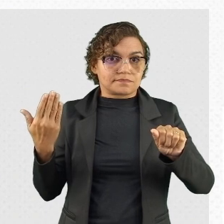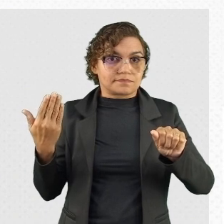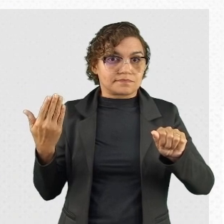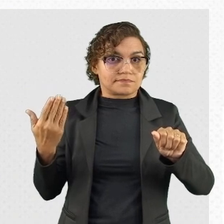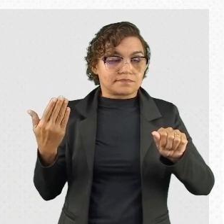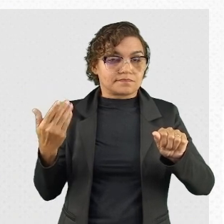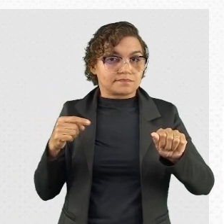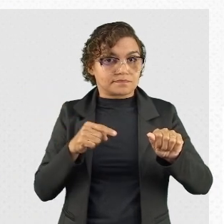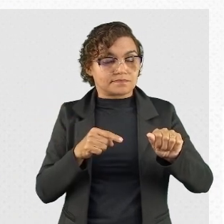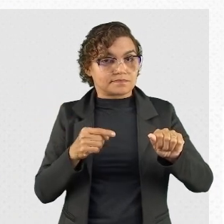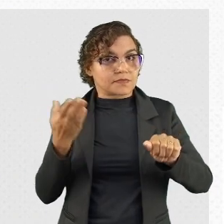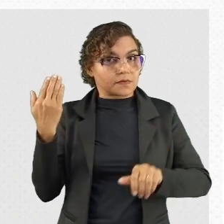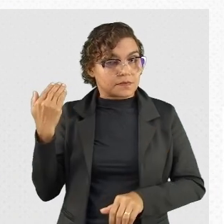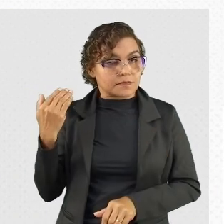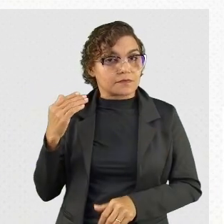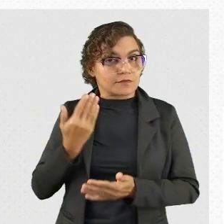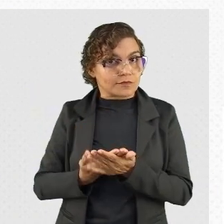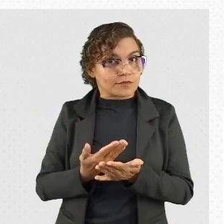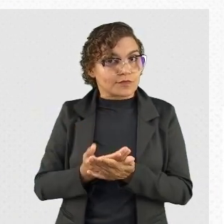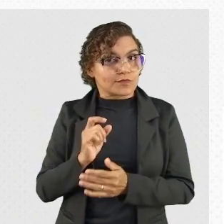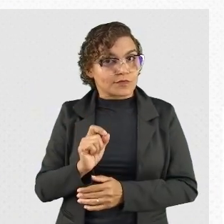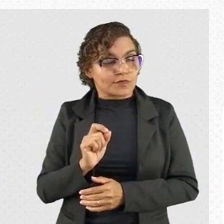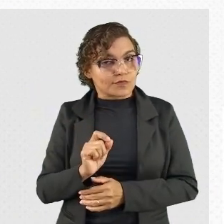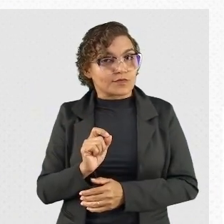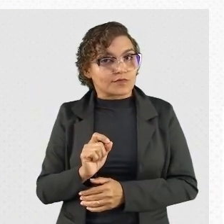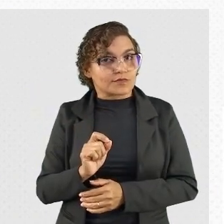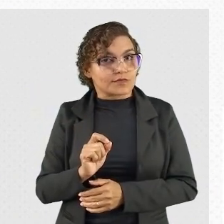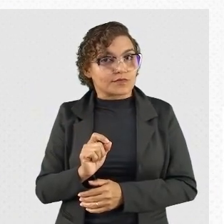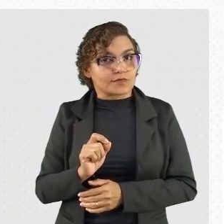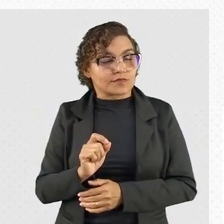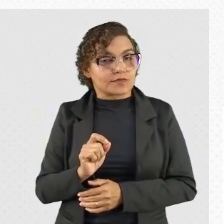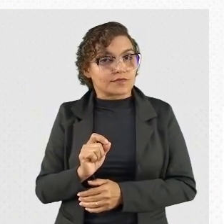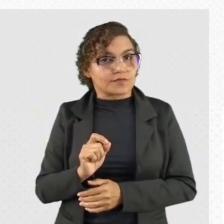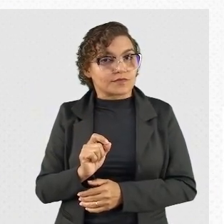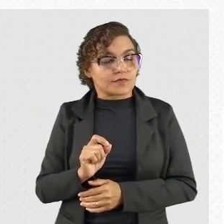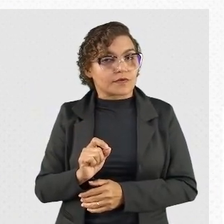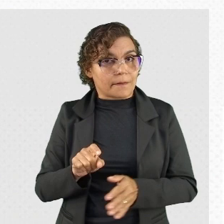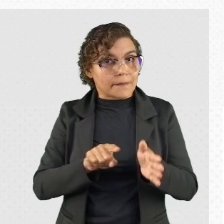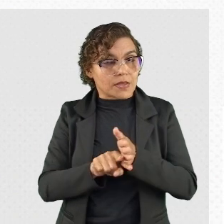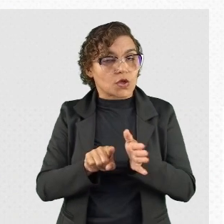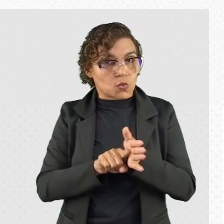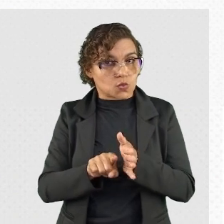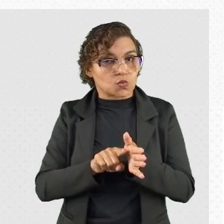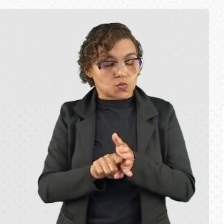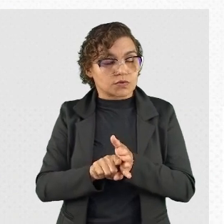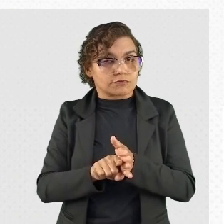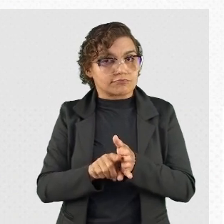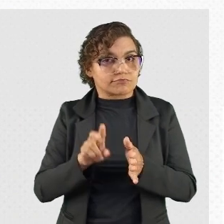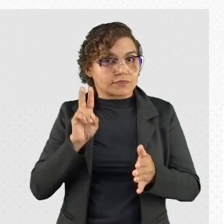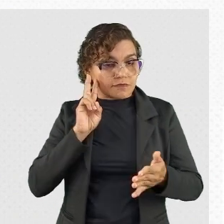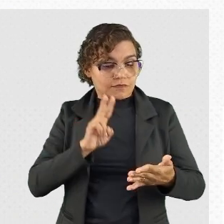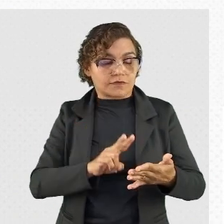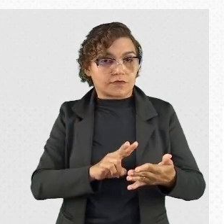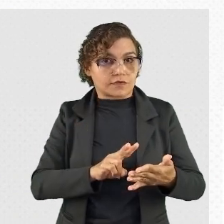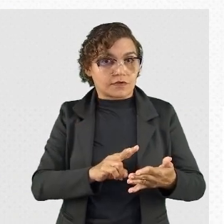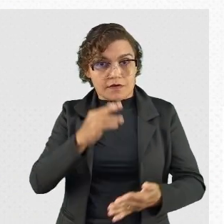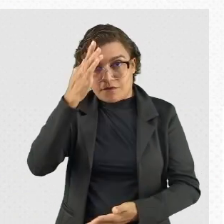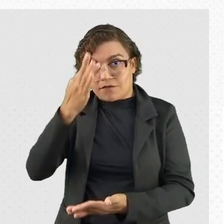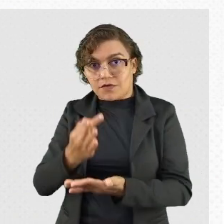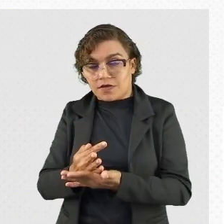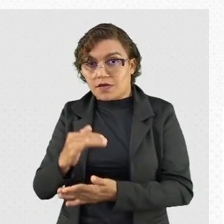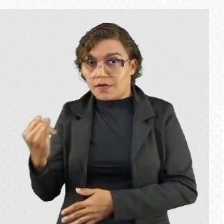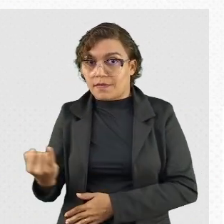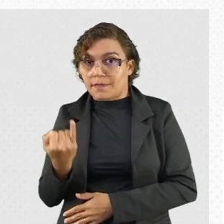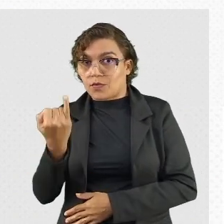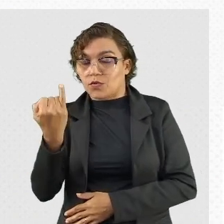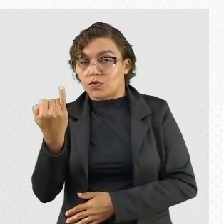Opa, a gente viu ali no nosso enunciado da questão que ele fala que a fé ela é muito importante